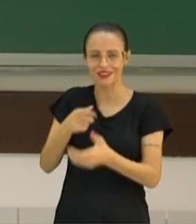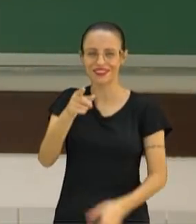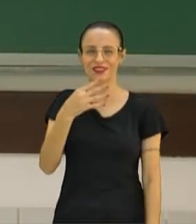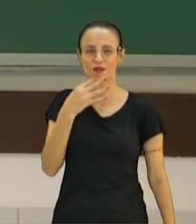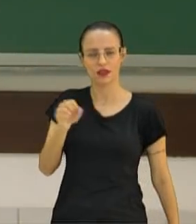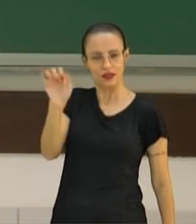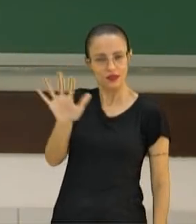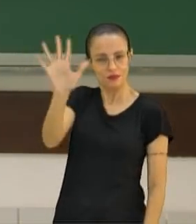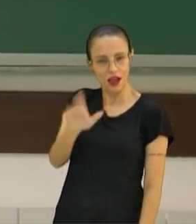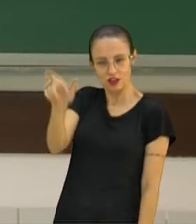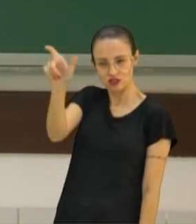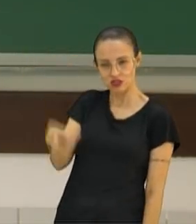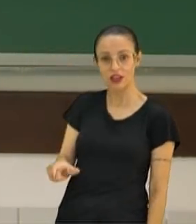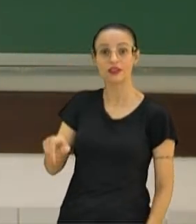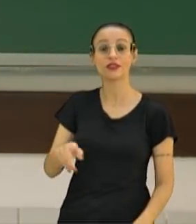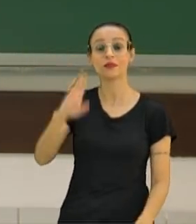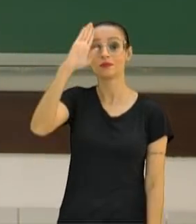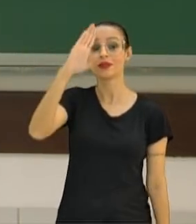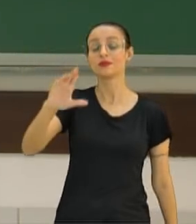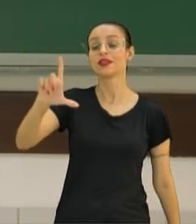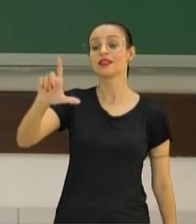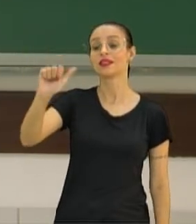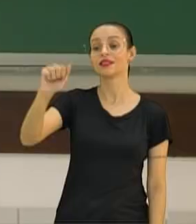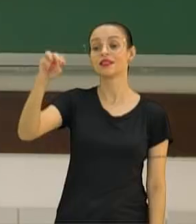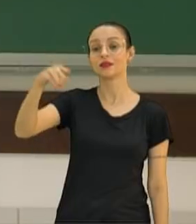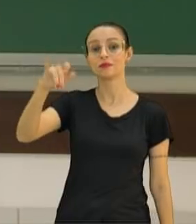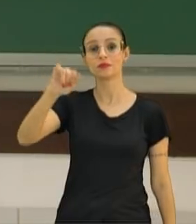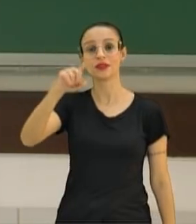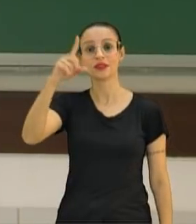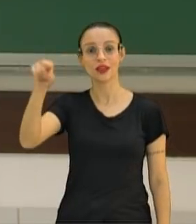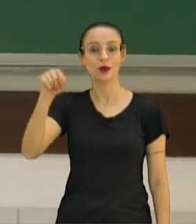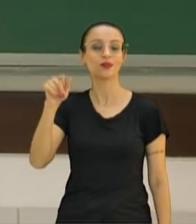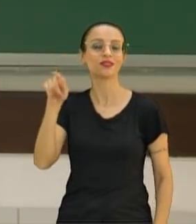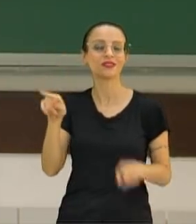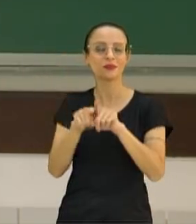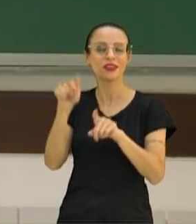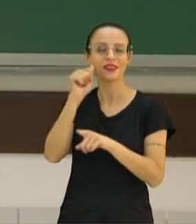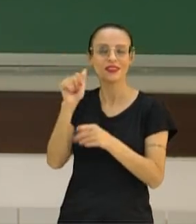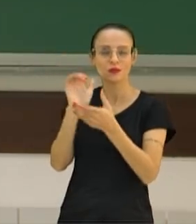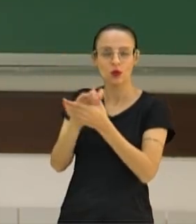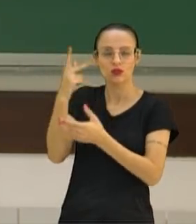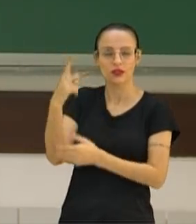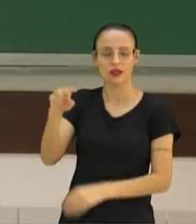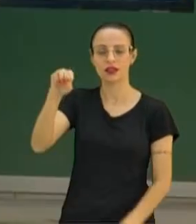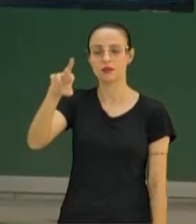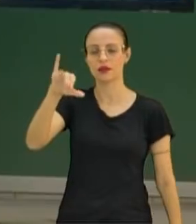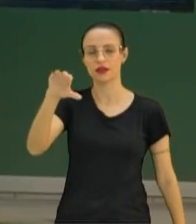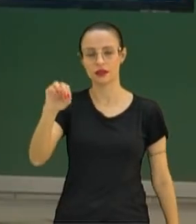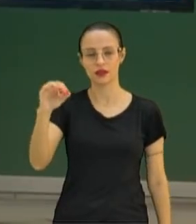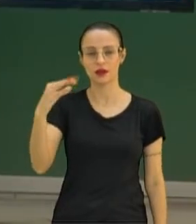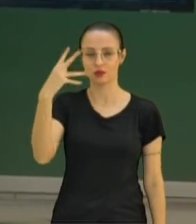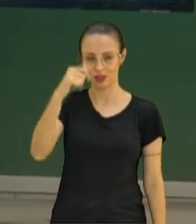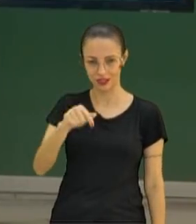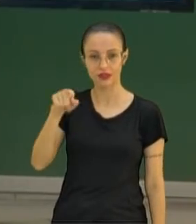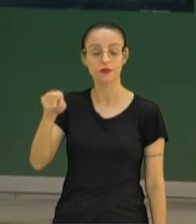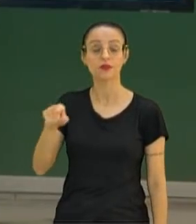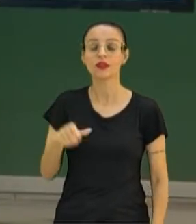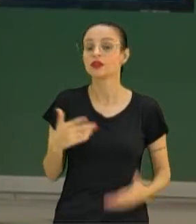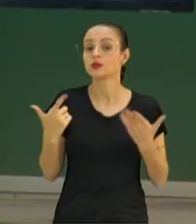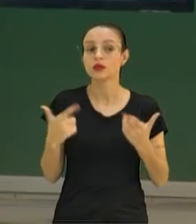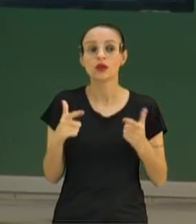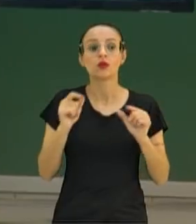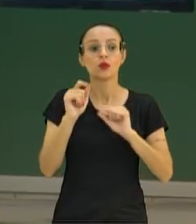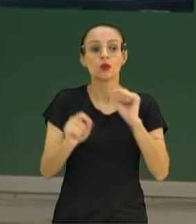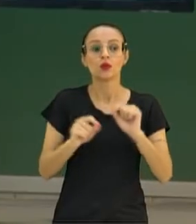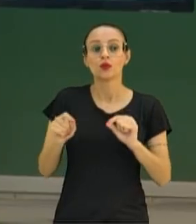cangaceiros, principalmente do Lampião e da sua esposa Maria Bonita, né? Então o cangaço ele não tem um estado em que ele ocorreu, né? Ele é